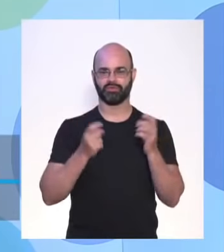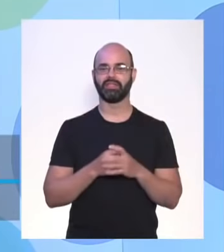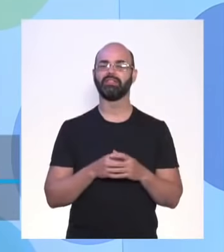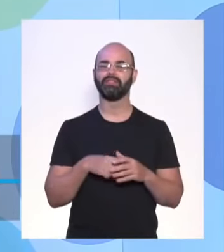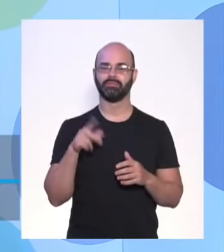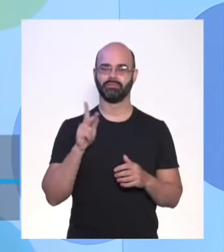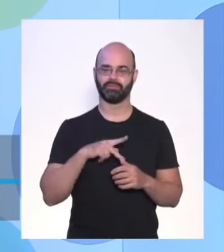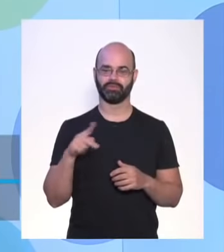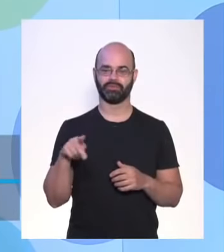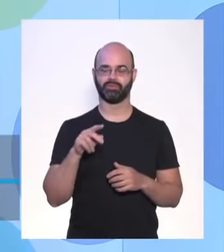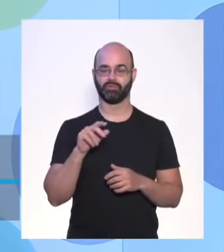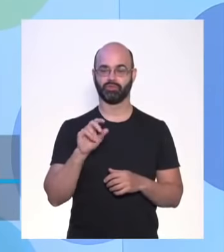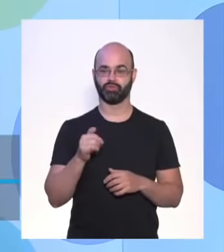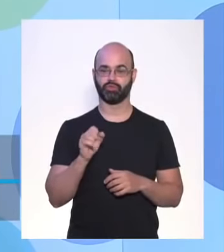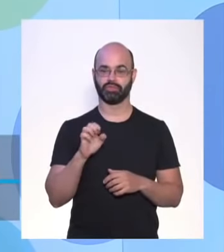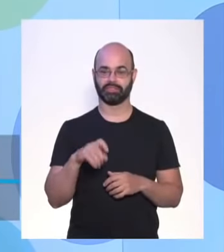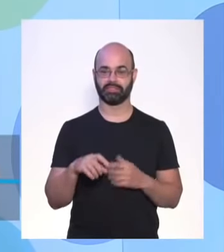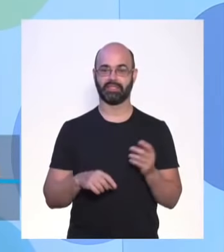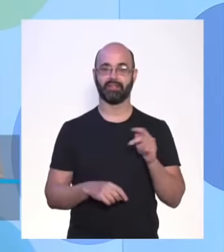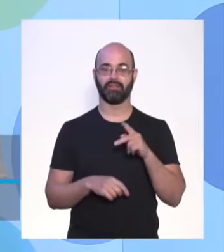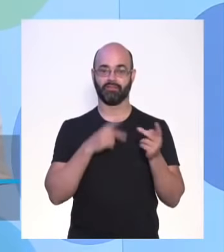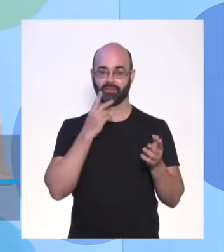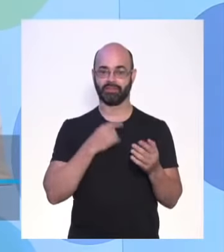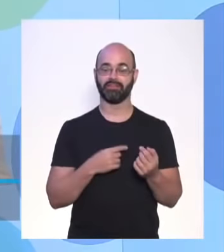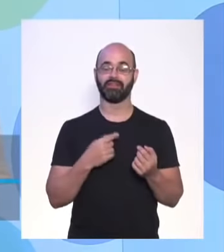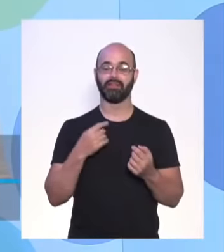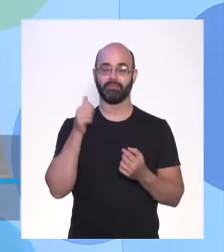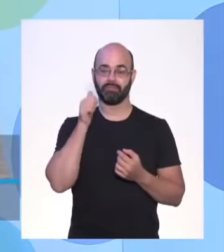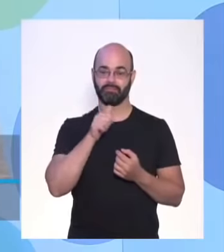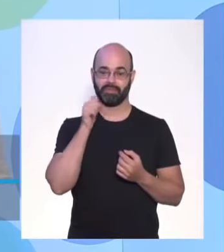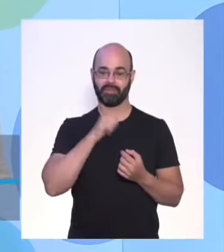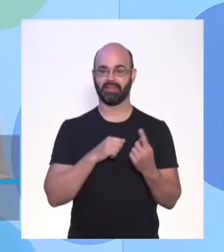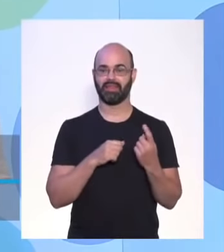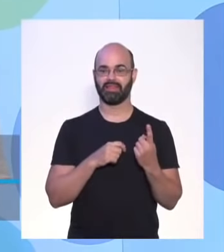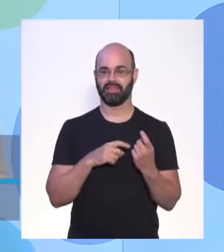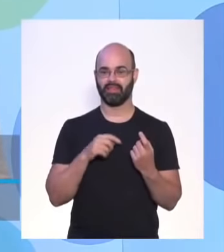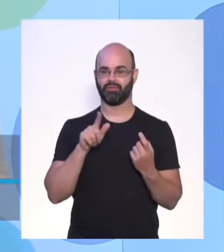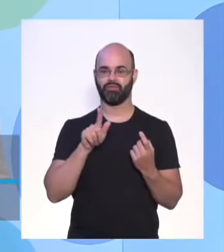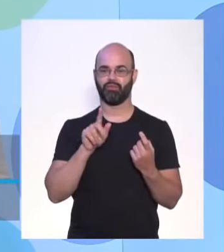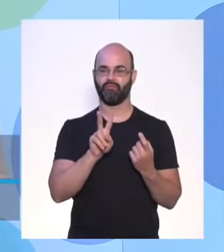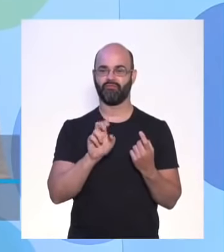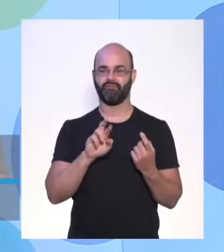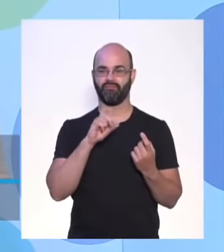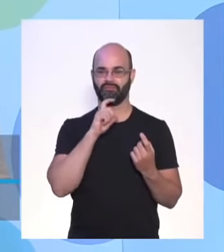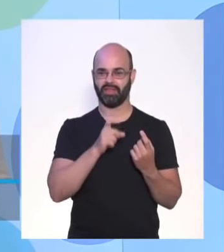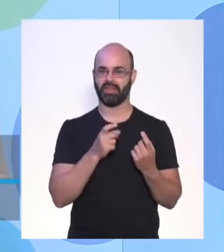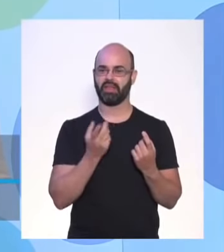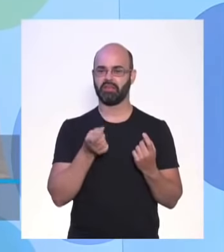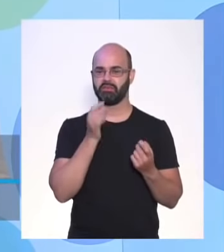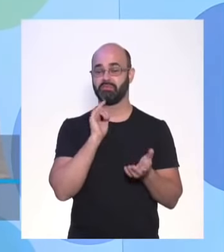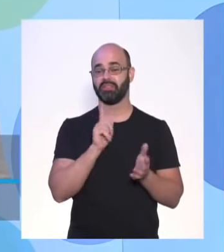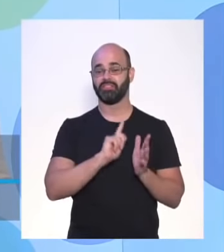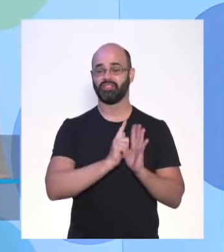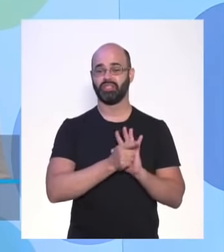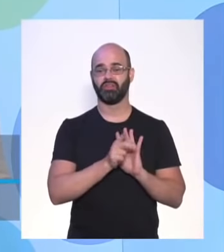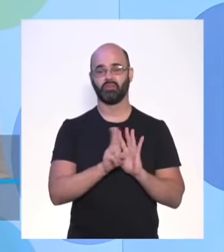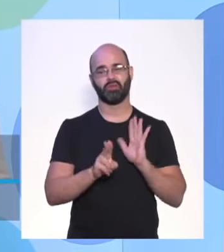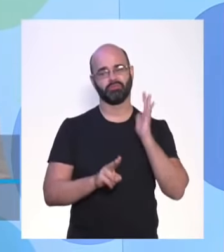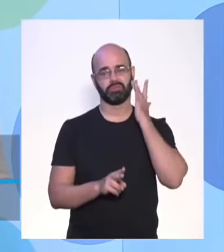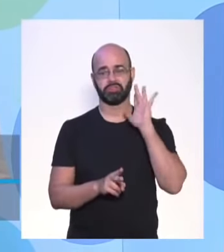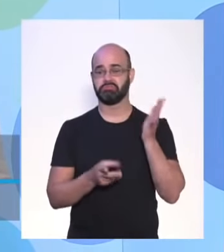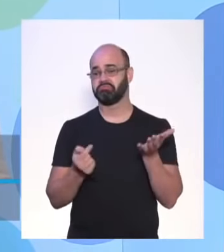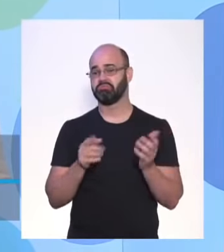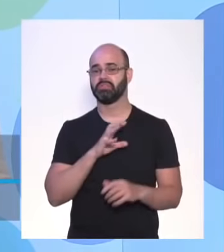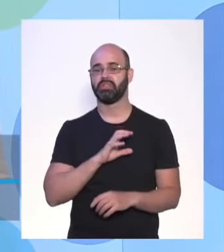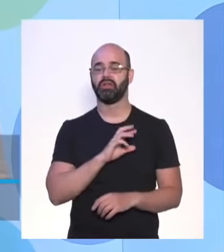Jose né aluna Luana o menino do dedo verde e disse que não sabe dizer o gênero deve ser romance é